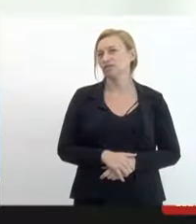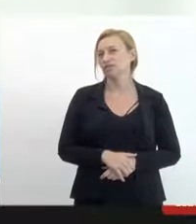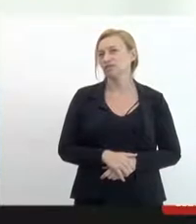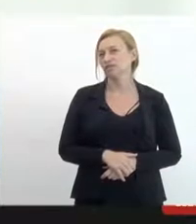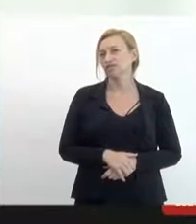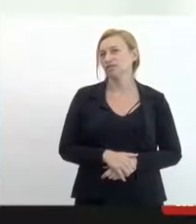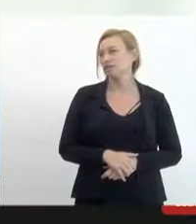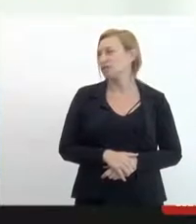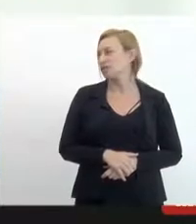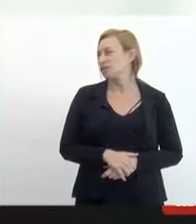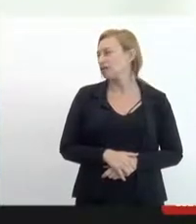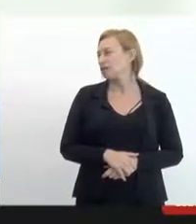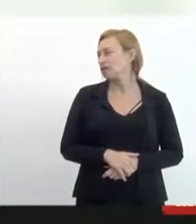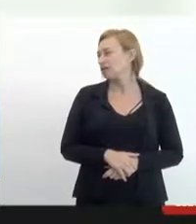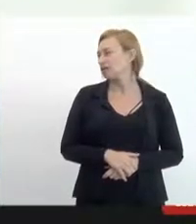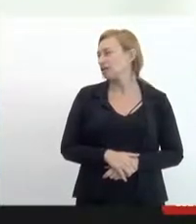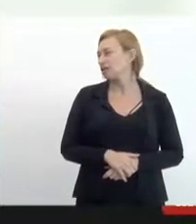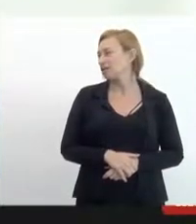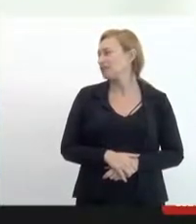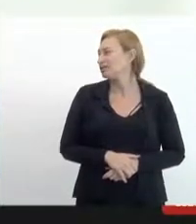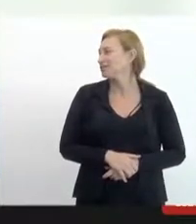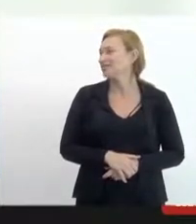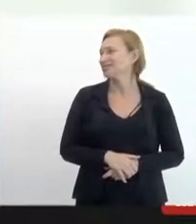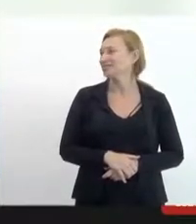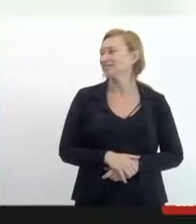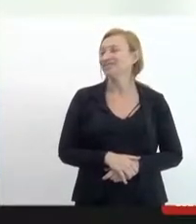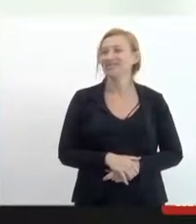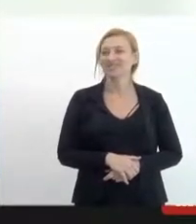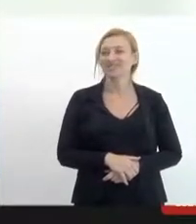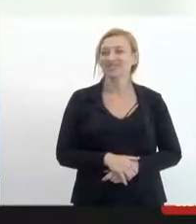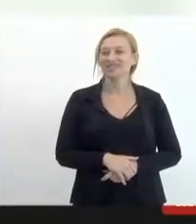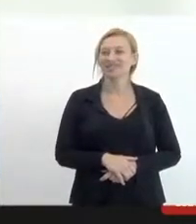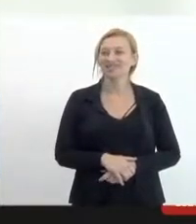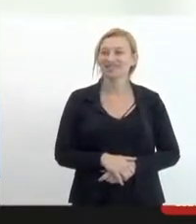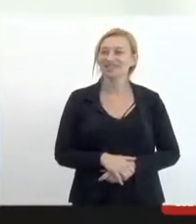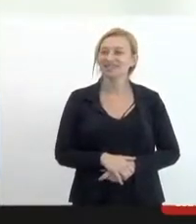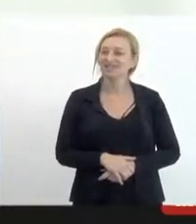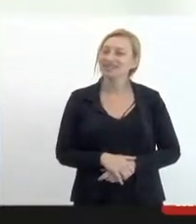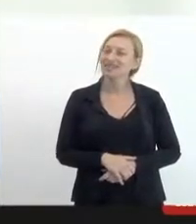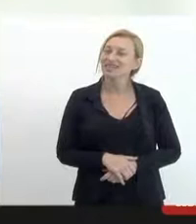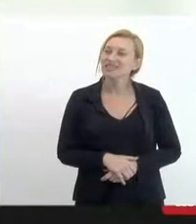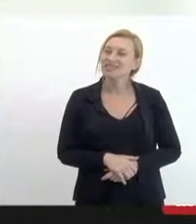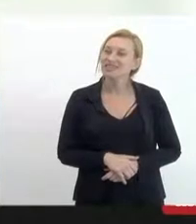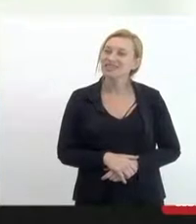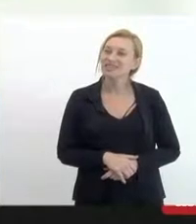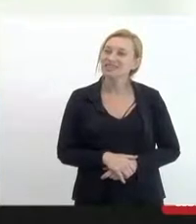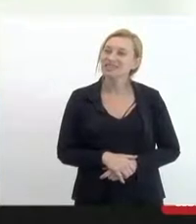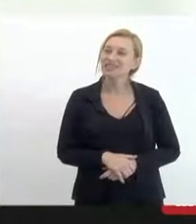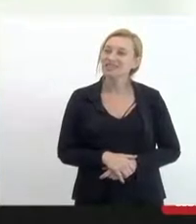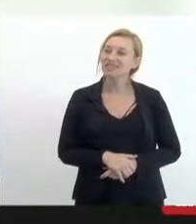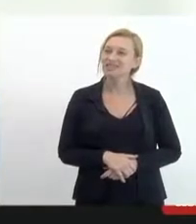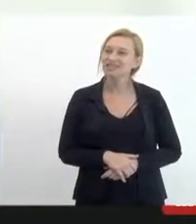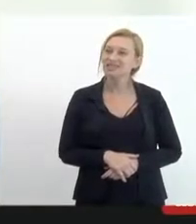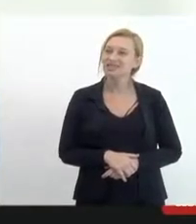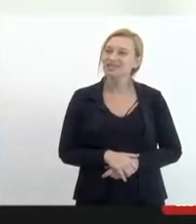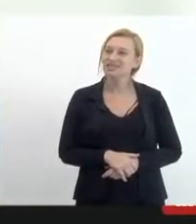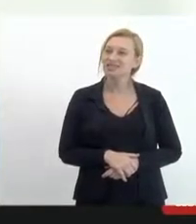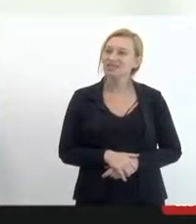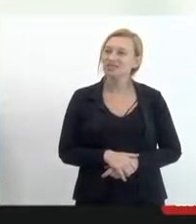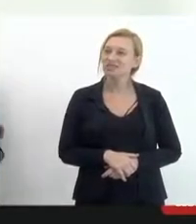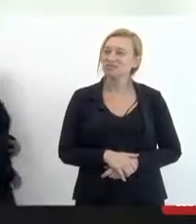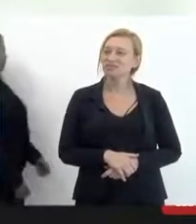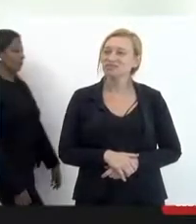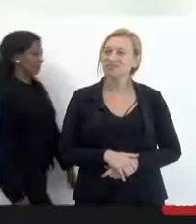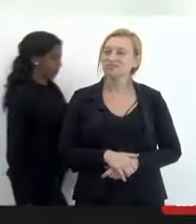A Petrobras já teve aqui na CPI, e não muito longe, há 2 anos